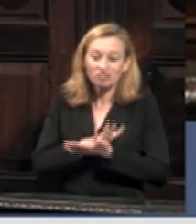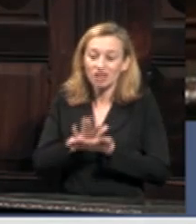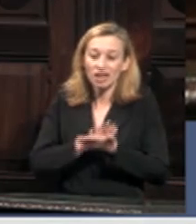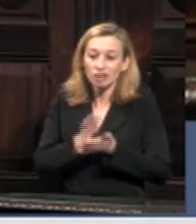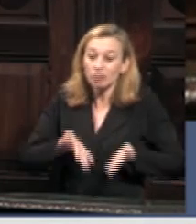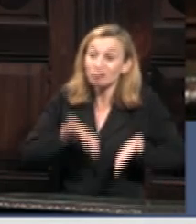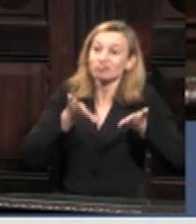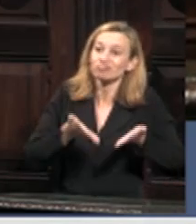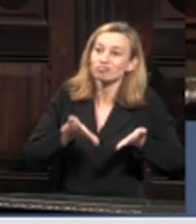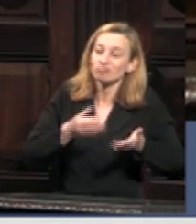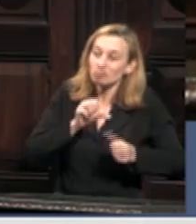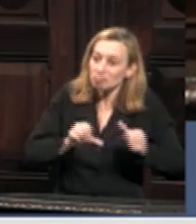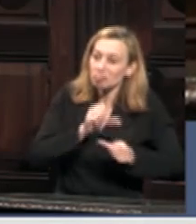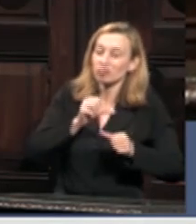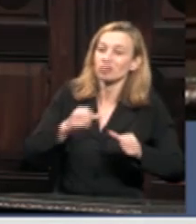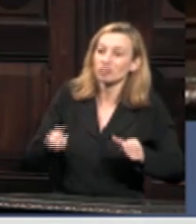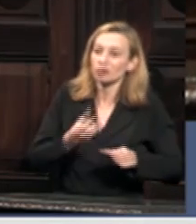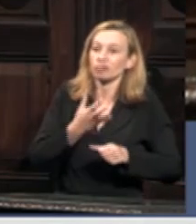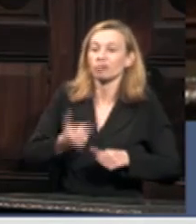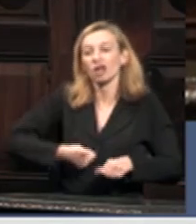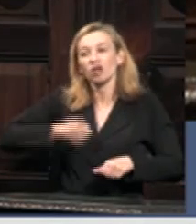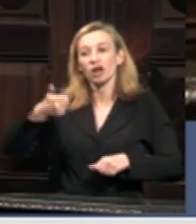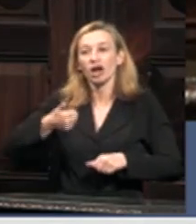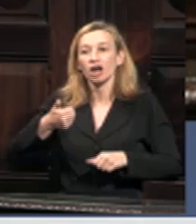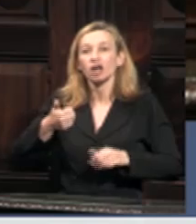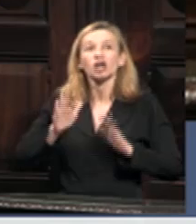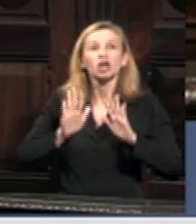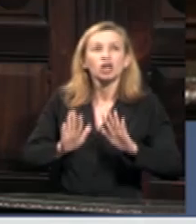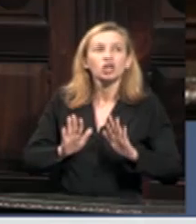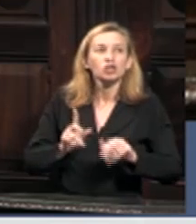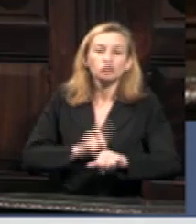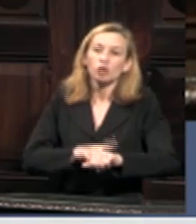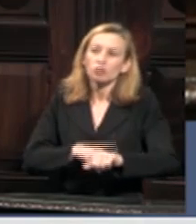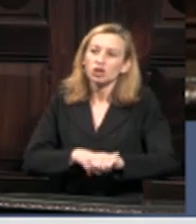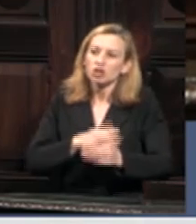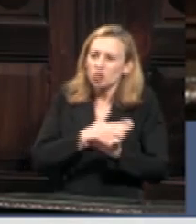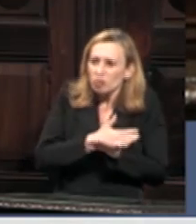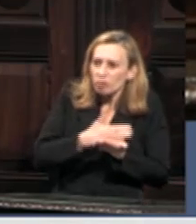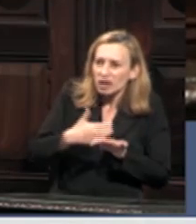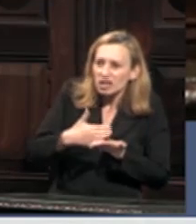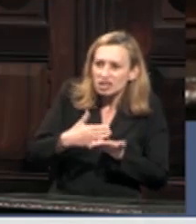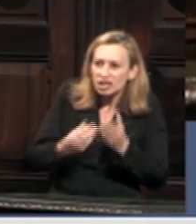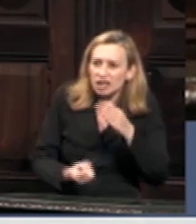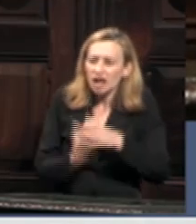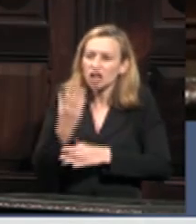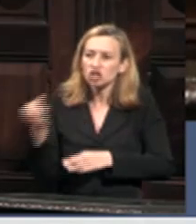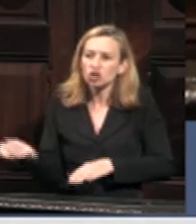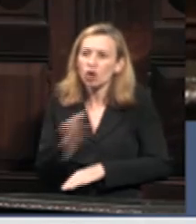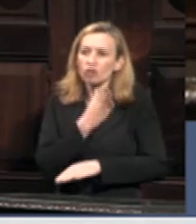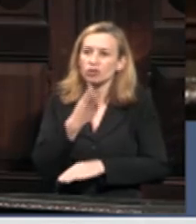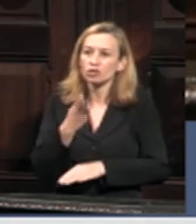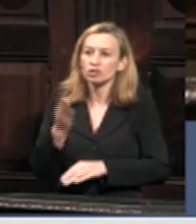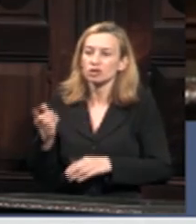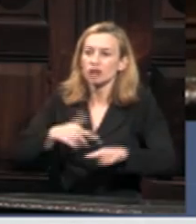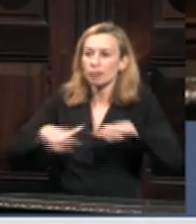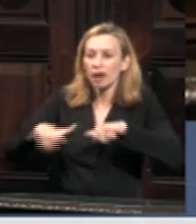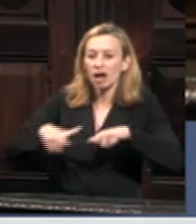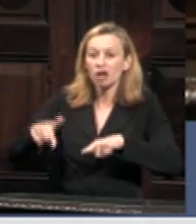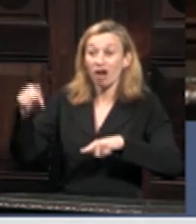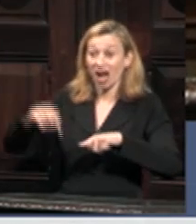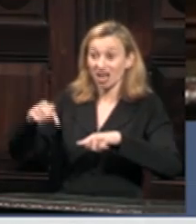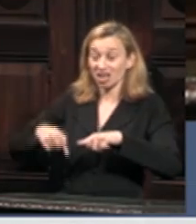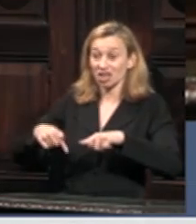econômica. Enquanto o Brasil lentamente começa a criar novos empregos, aqui no Rio de Janeiro seguimos indo